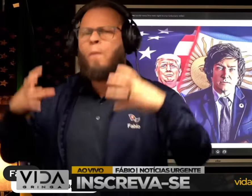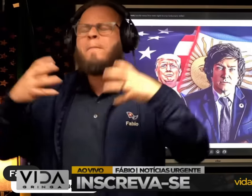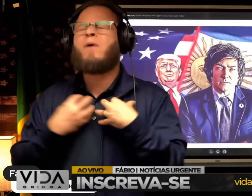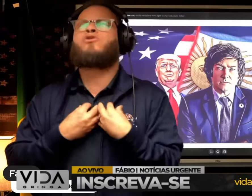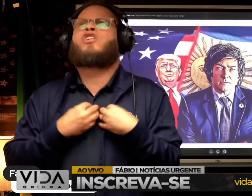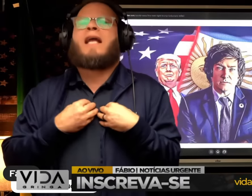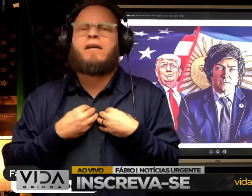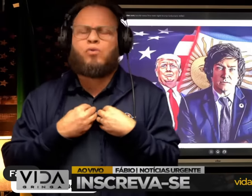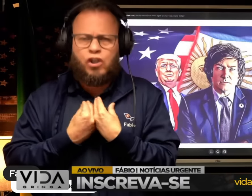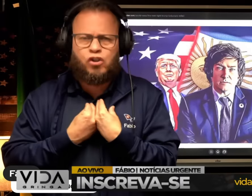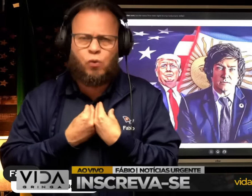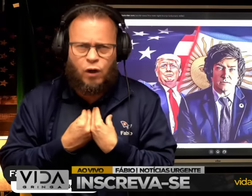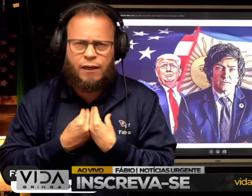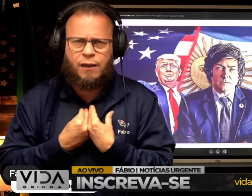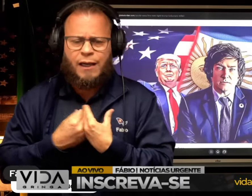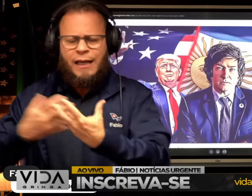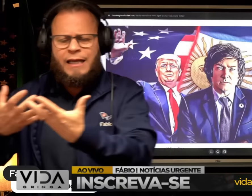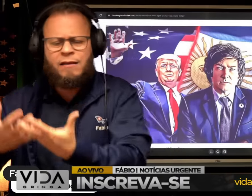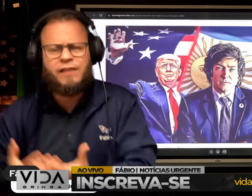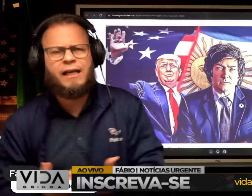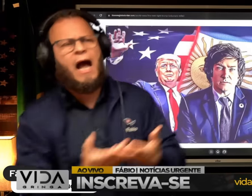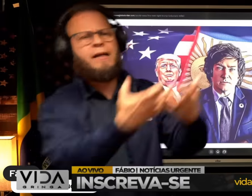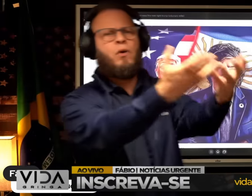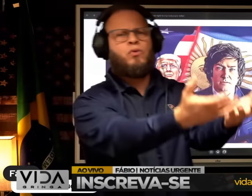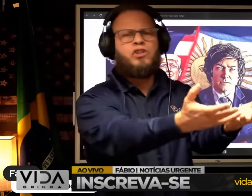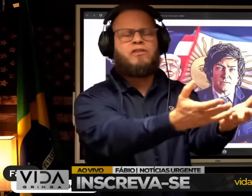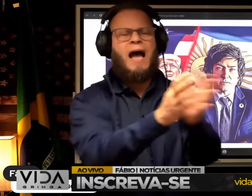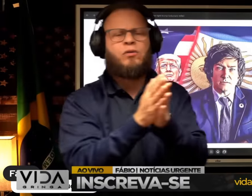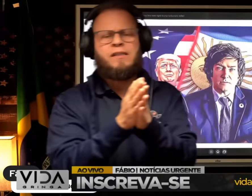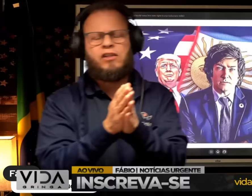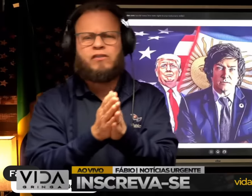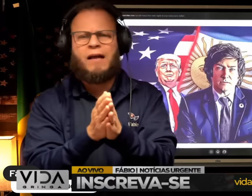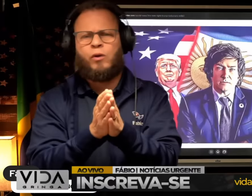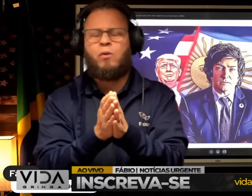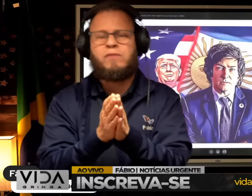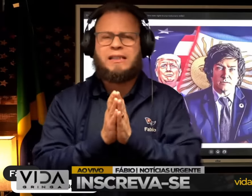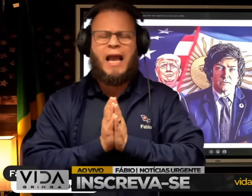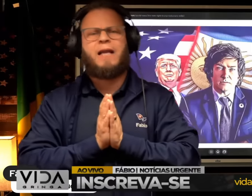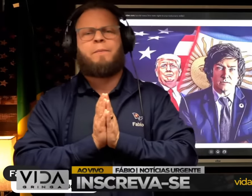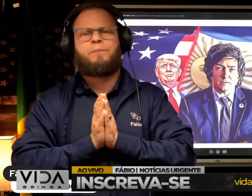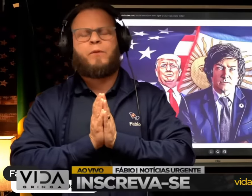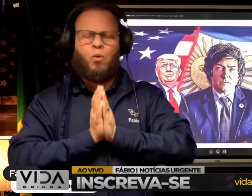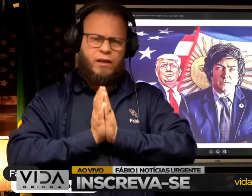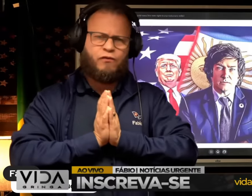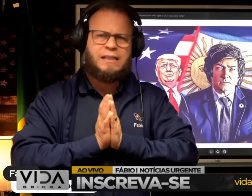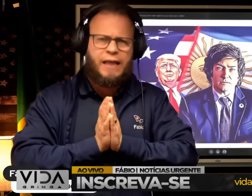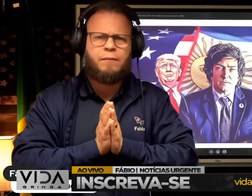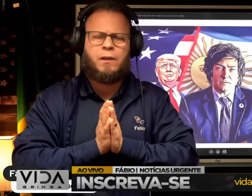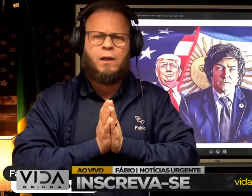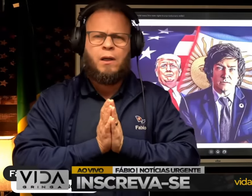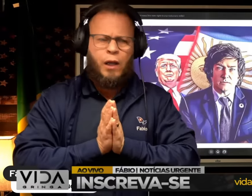o meu direito de escolha e entregar na mão do estado e dizer estado eu não sei o que